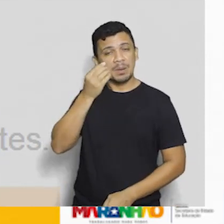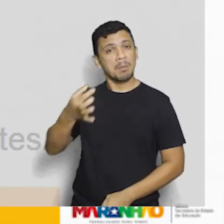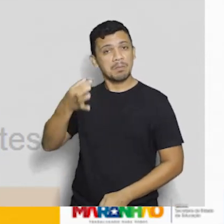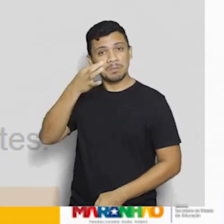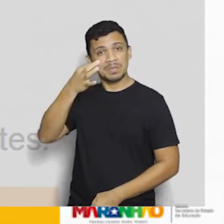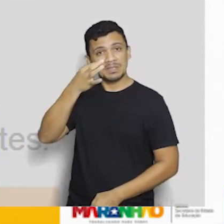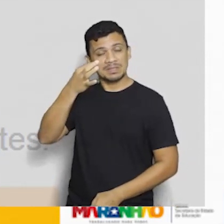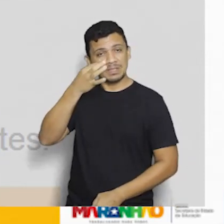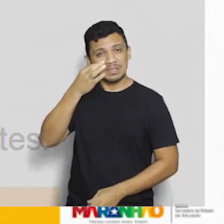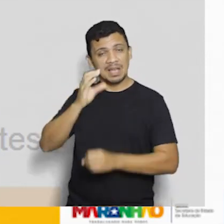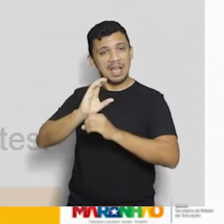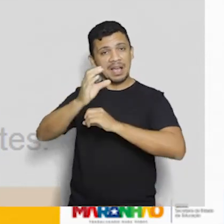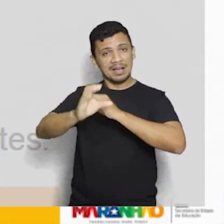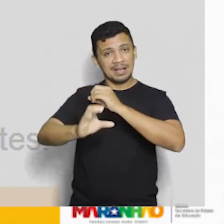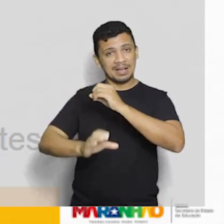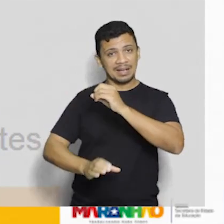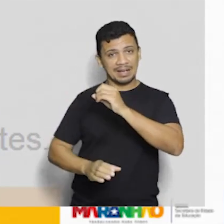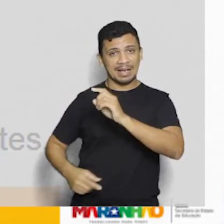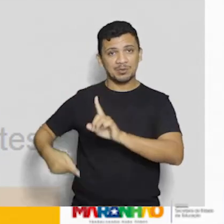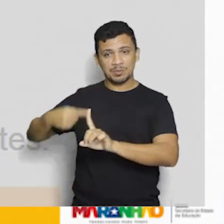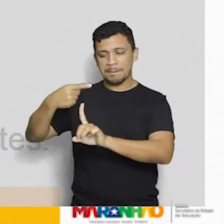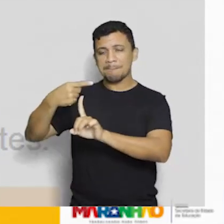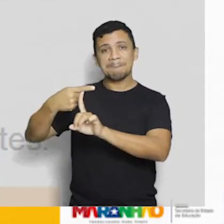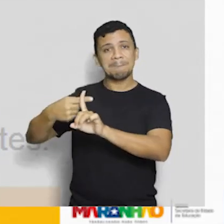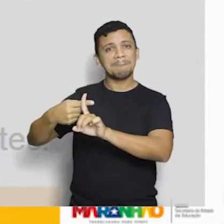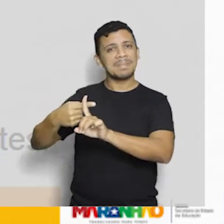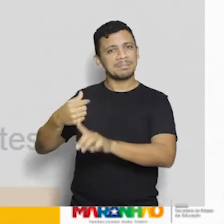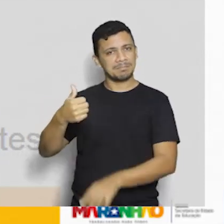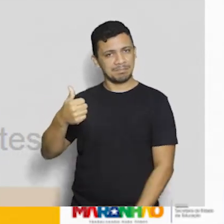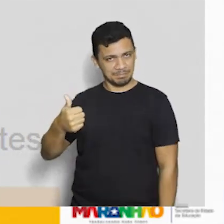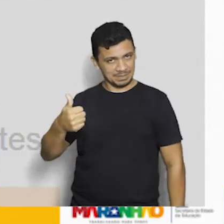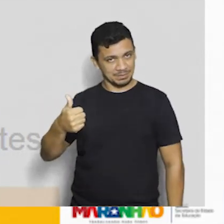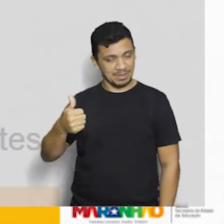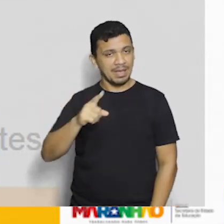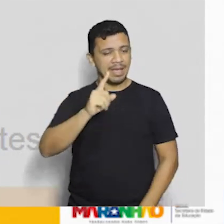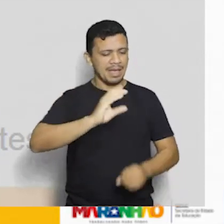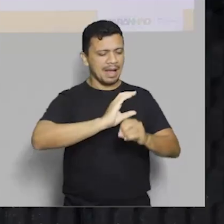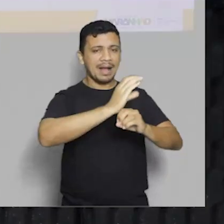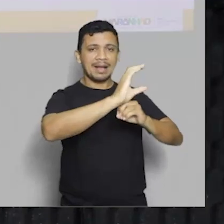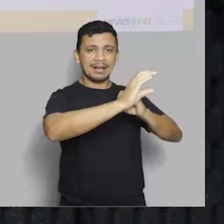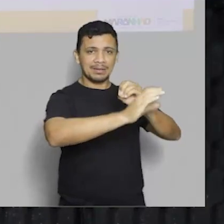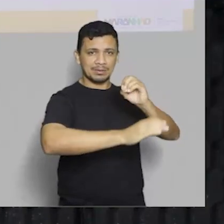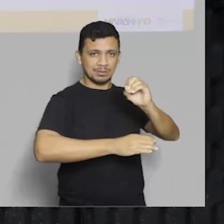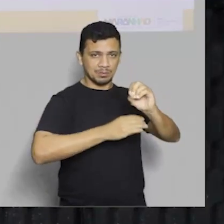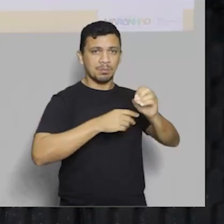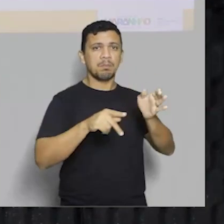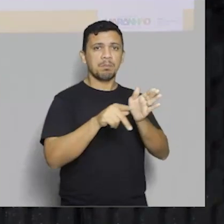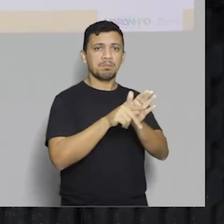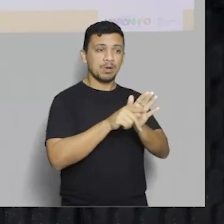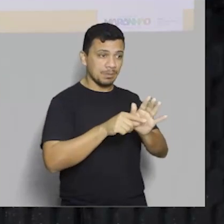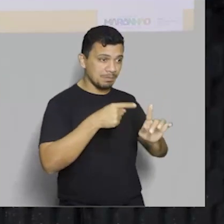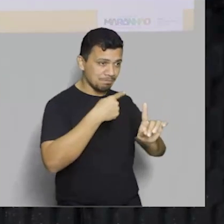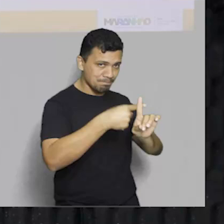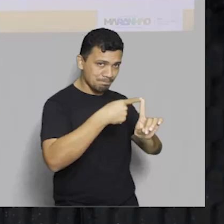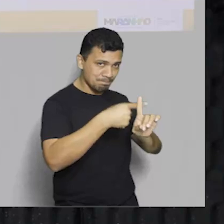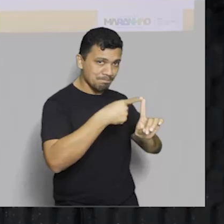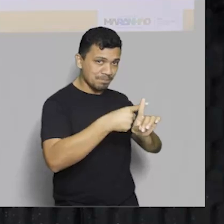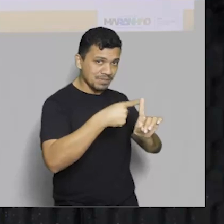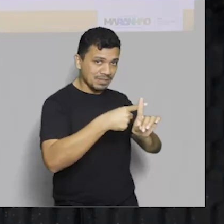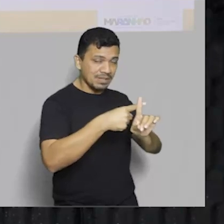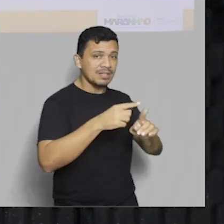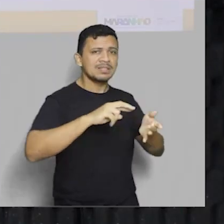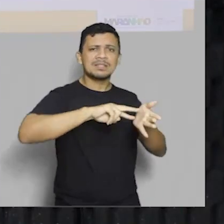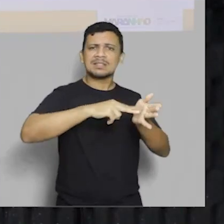cátions monovalentes. Cátion, lembrando, são partículas positivas, monovalente quer dizer tem